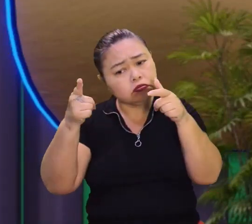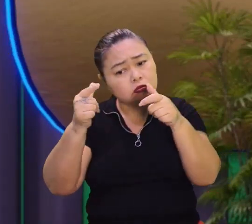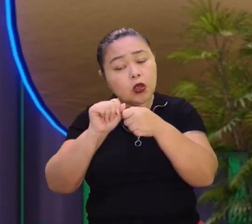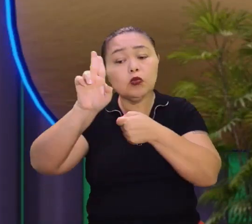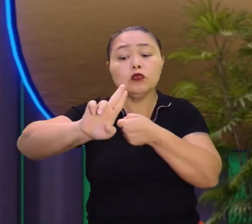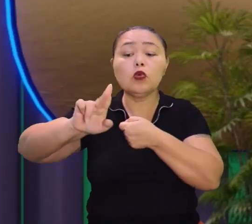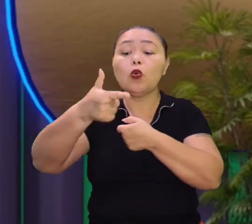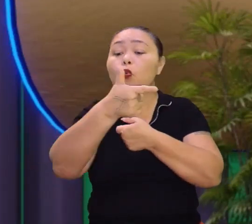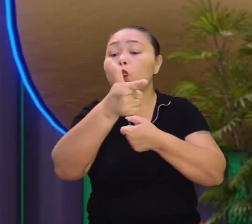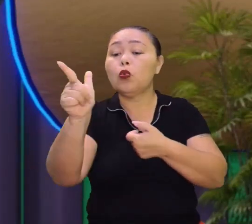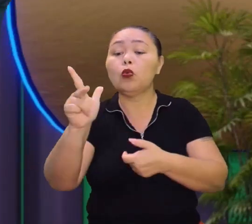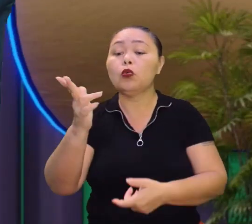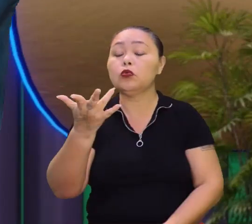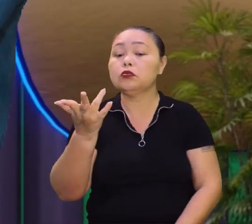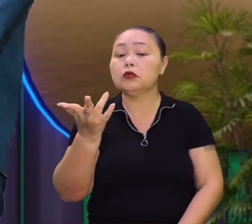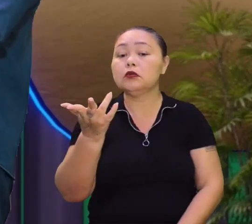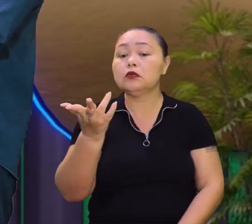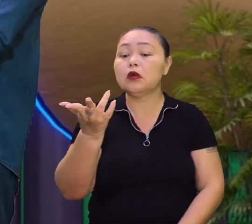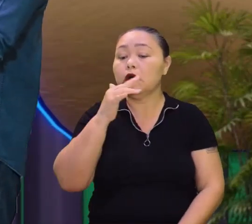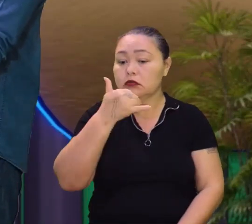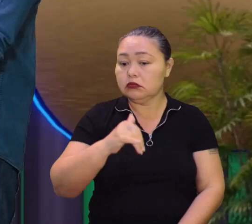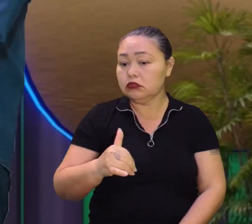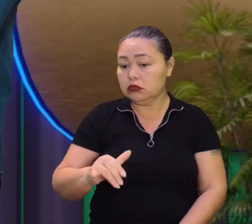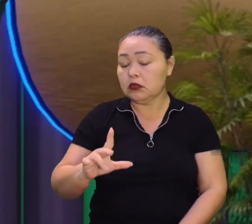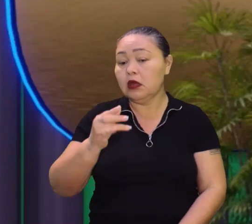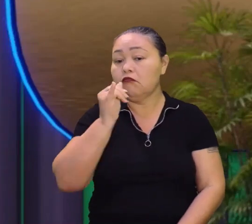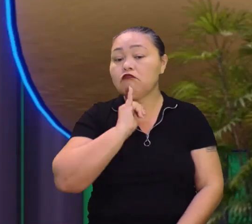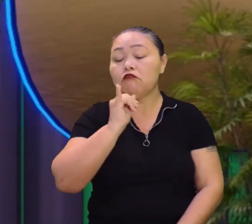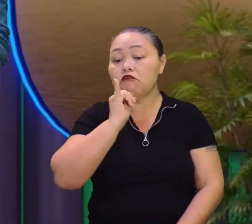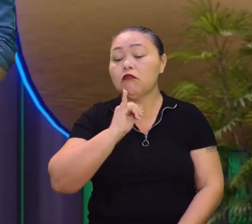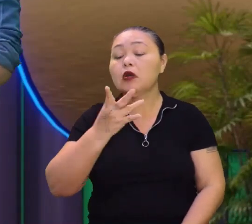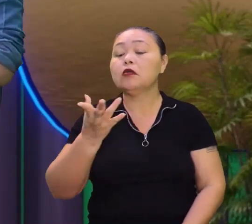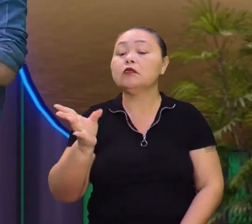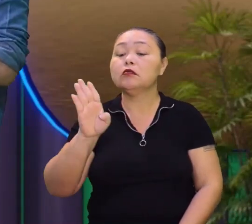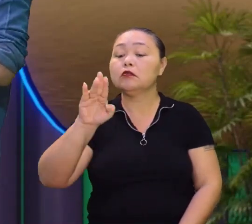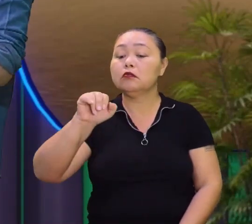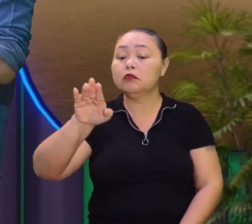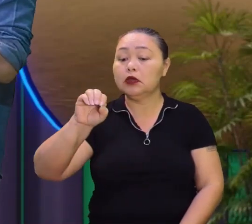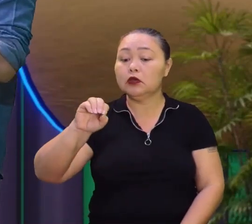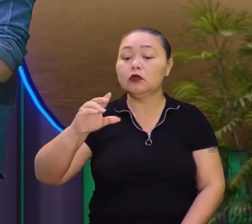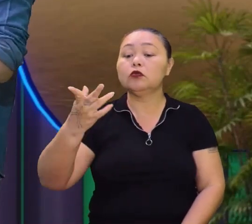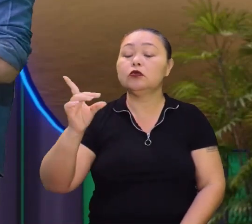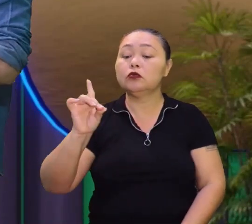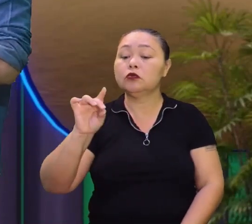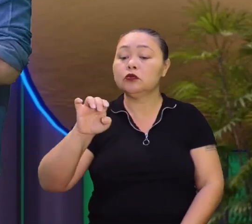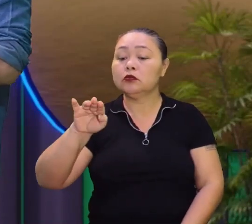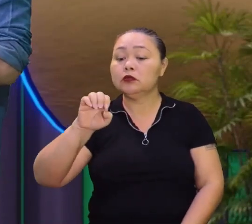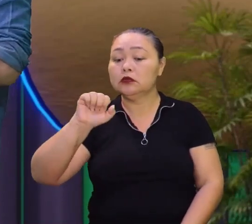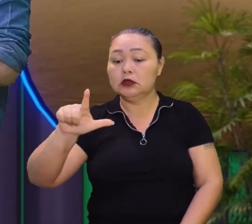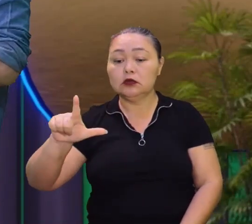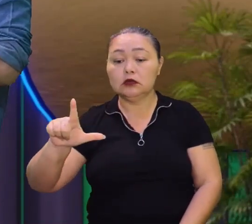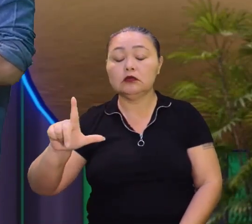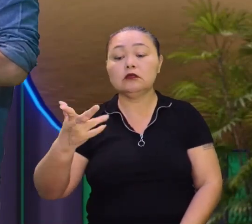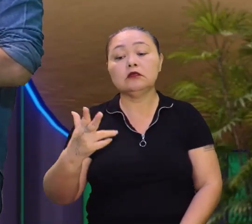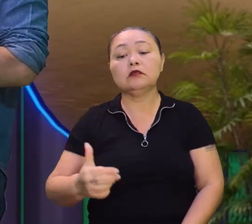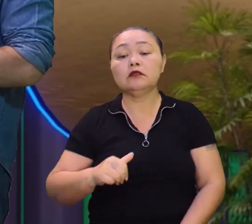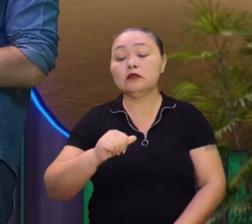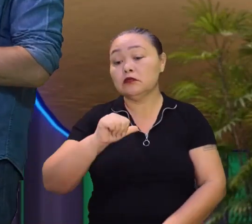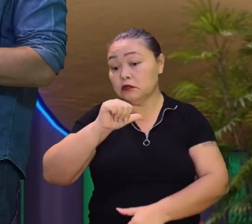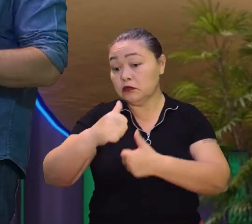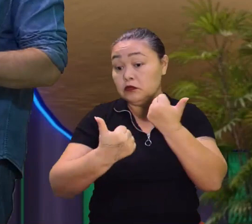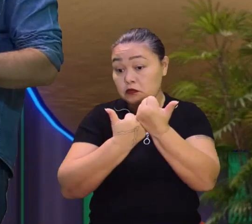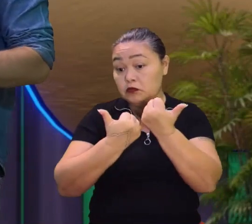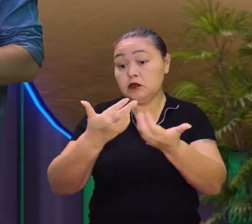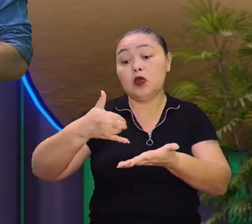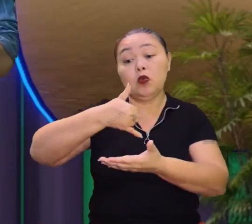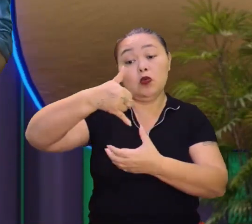utilizando outras fontes de energia, como, por exemplo, o biodiesel. Muito bem. No lugar do óleo diesel. Exato. É isso? Fechou.